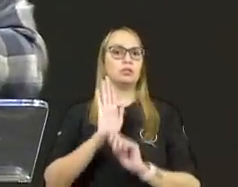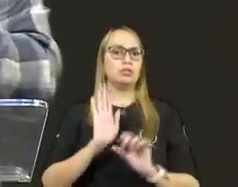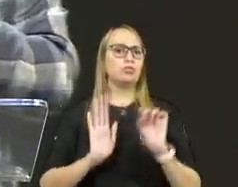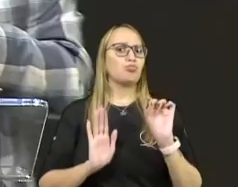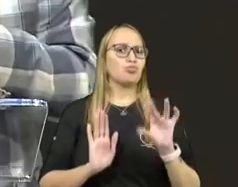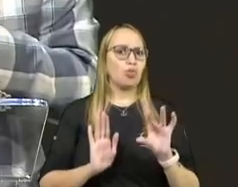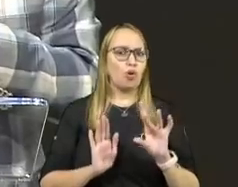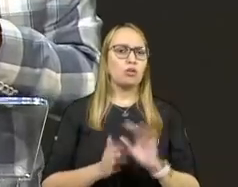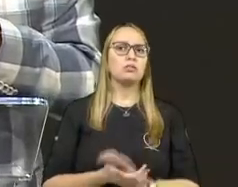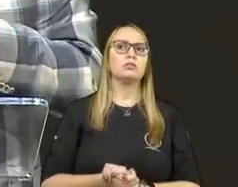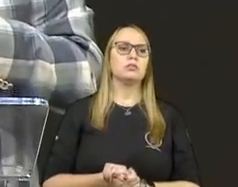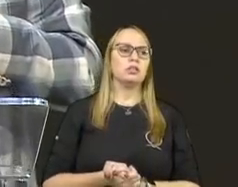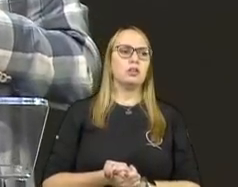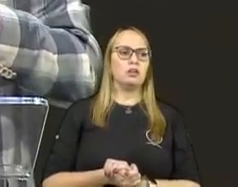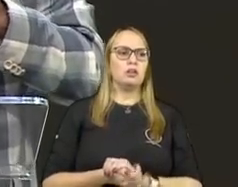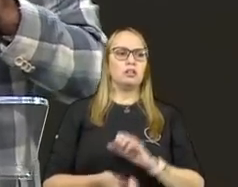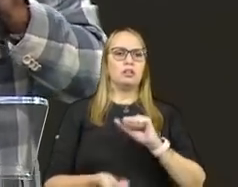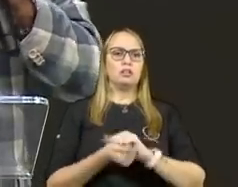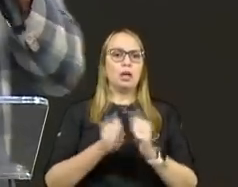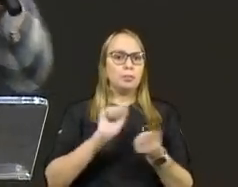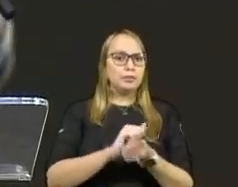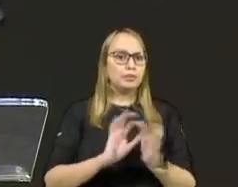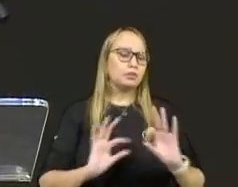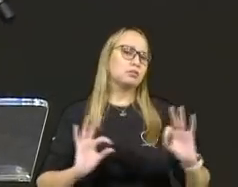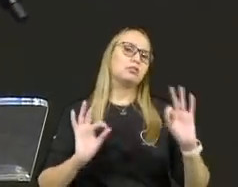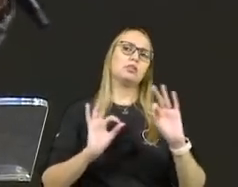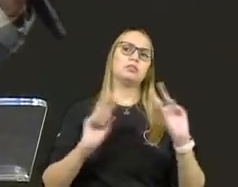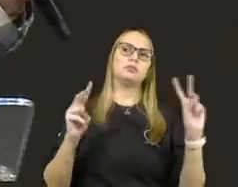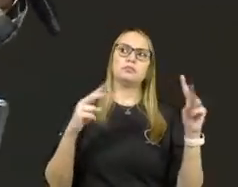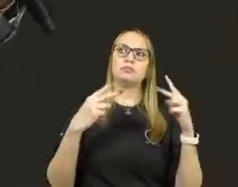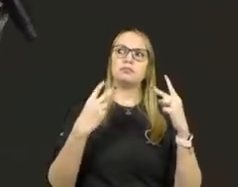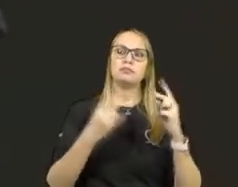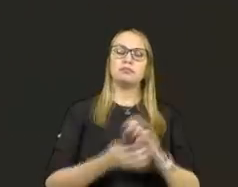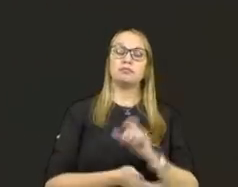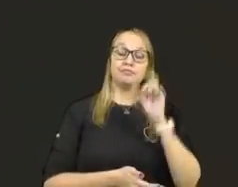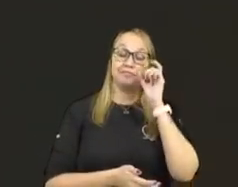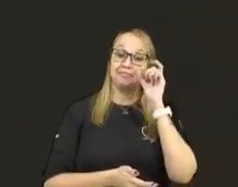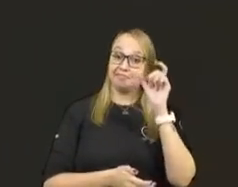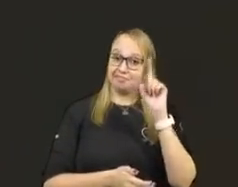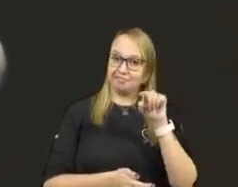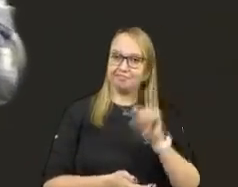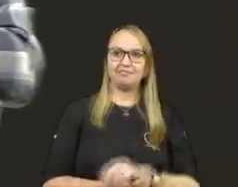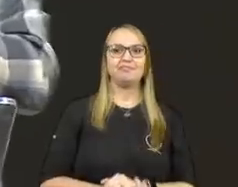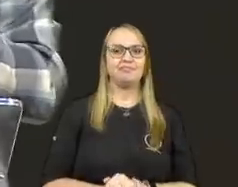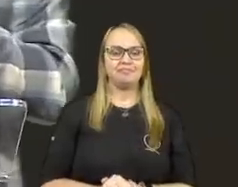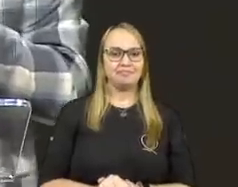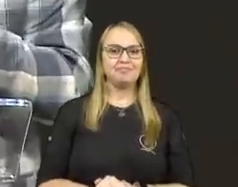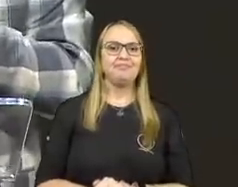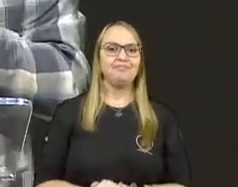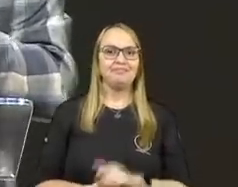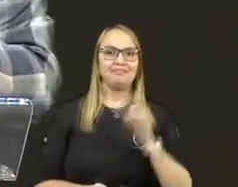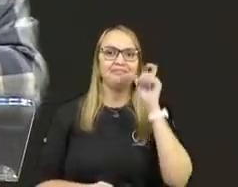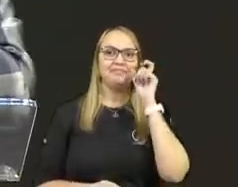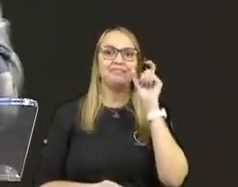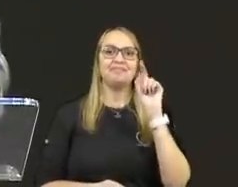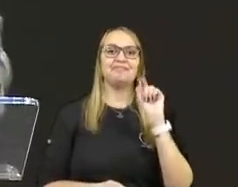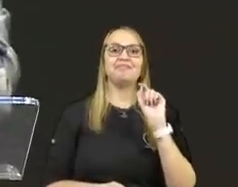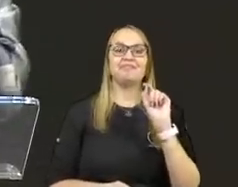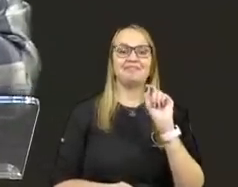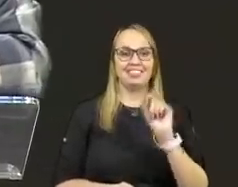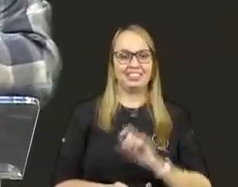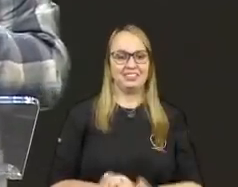Sem fazer forçação de barra. Agora escuta essa daqui que é muito interessante. É muito interessante isso